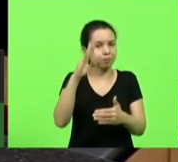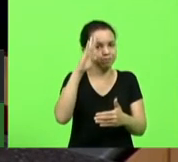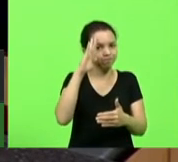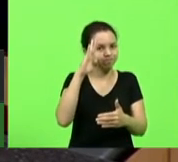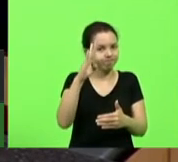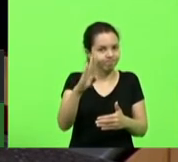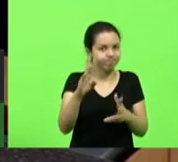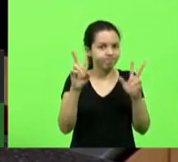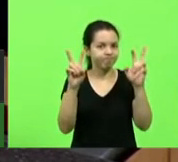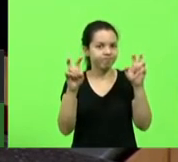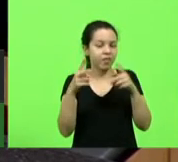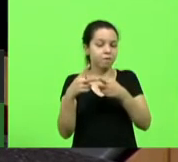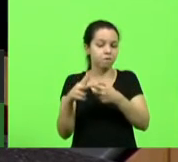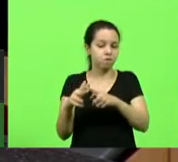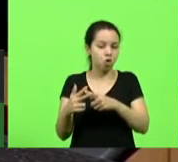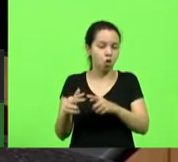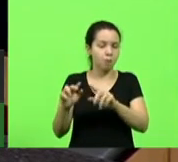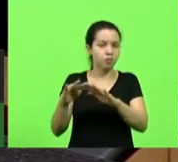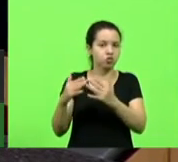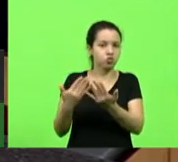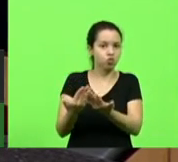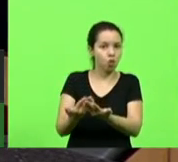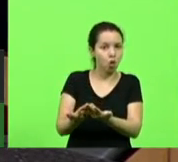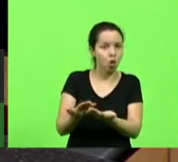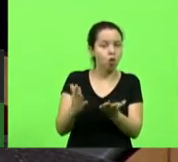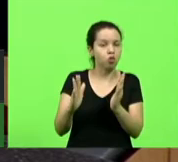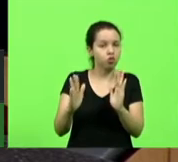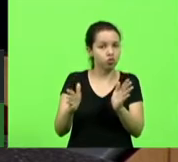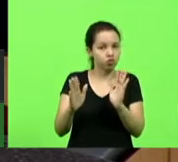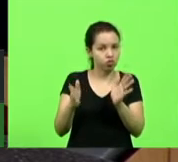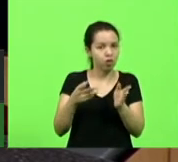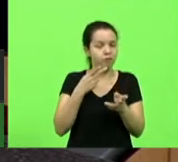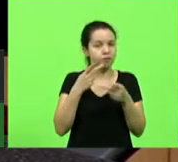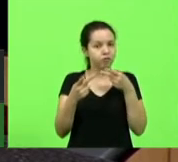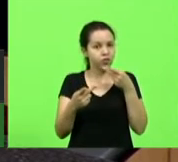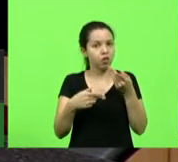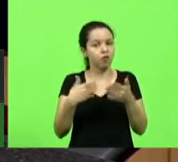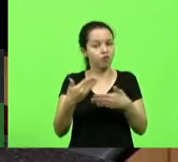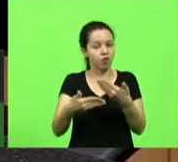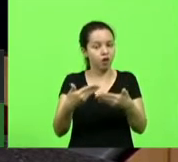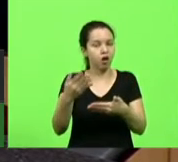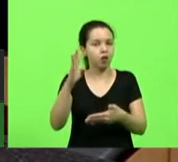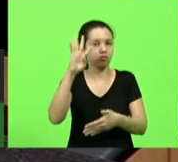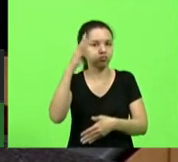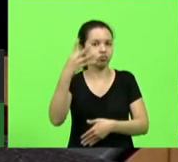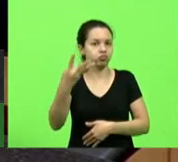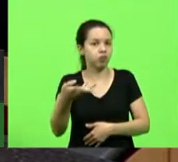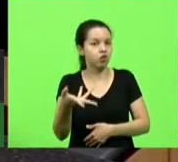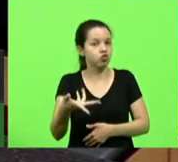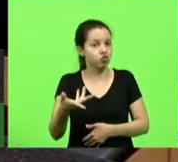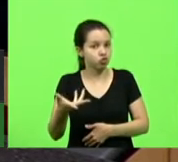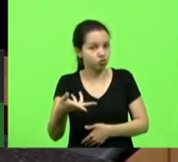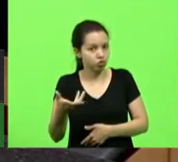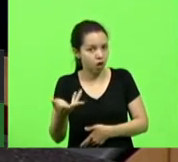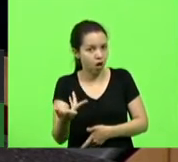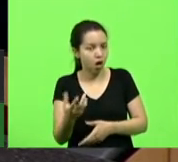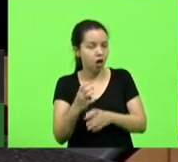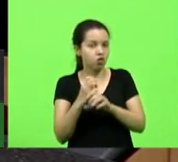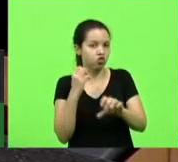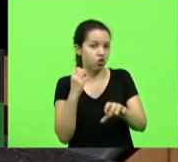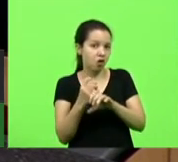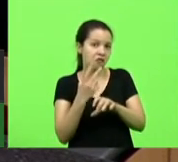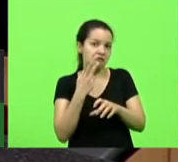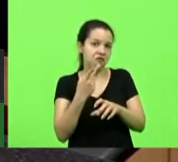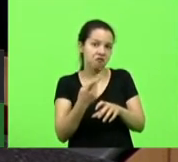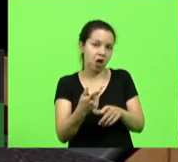escolas, já temos a promessa de que isso será resolvido via a questão da agilidade, da engenharia, que fala-se que